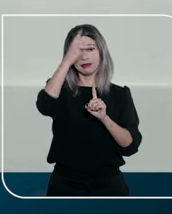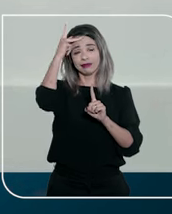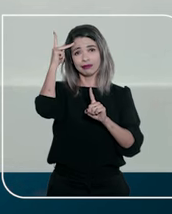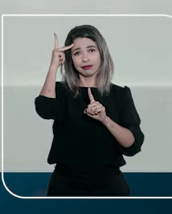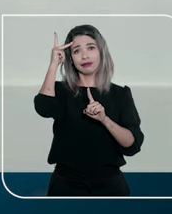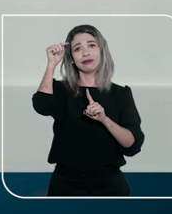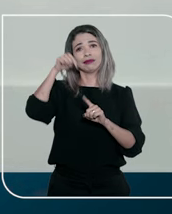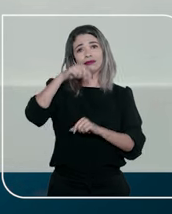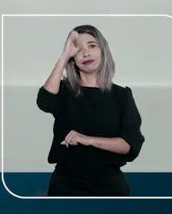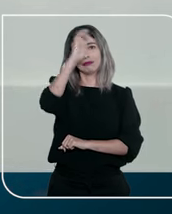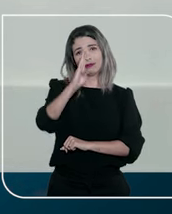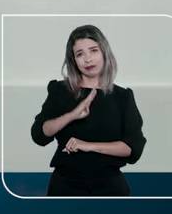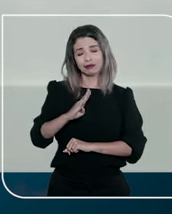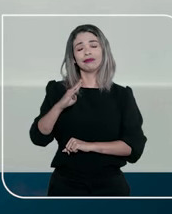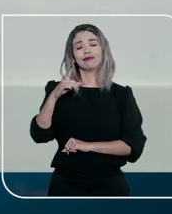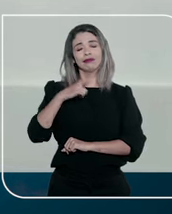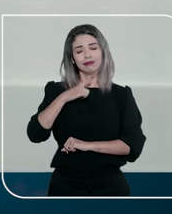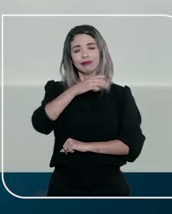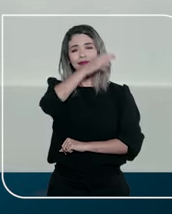e